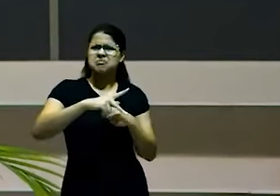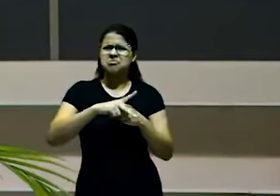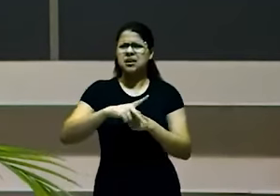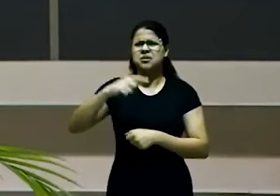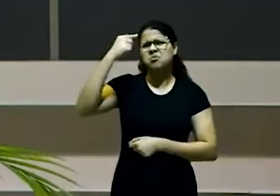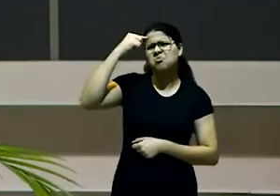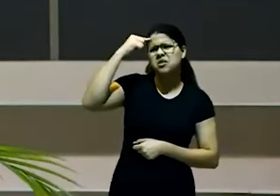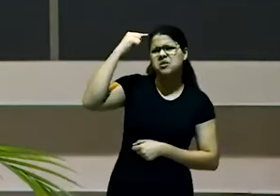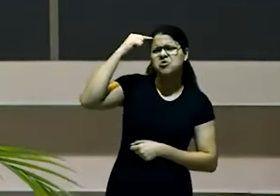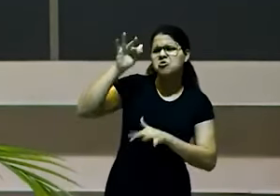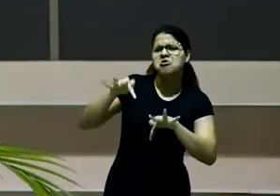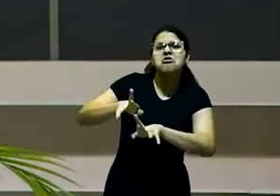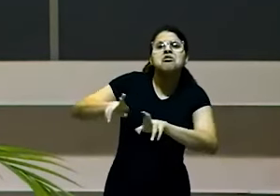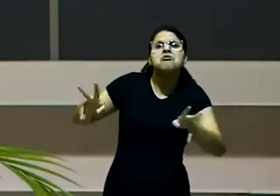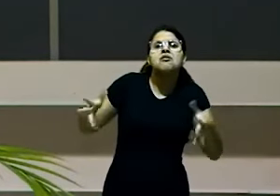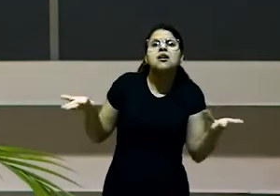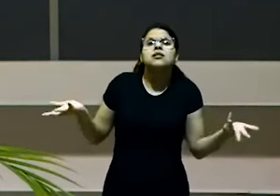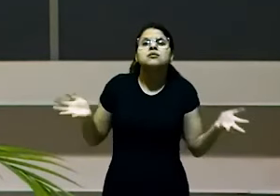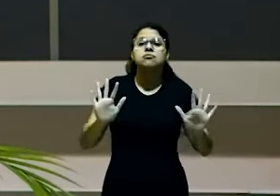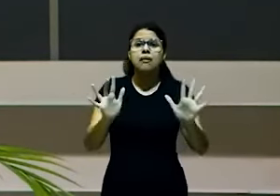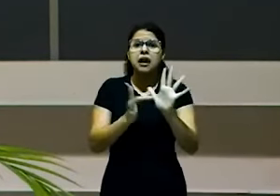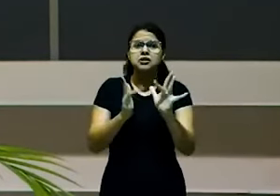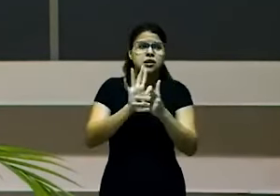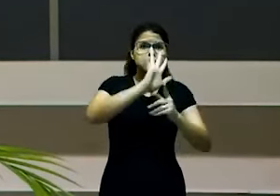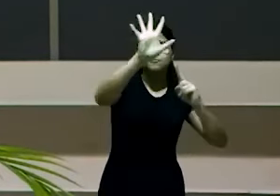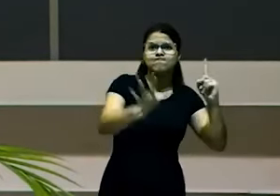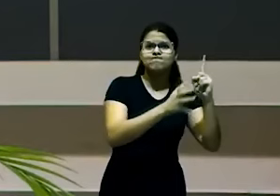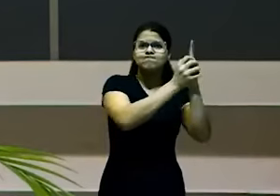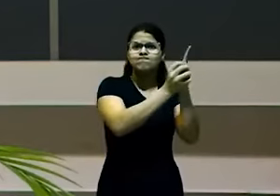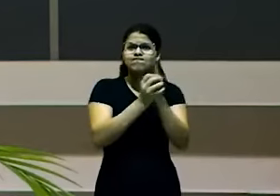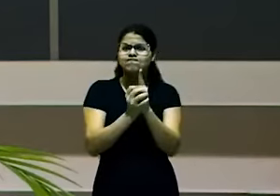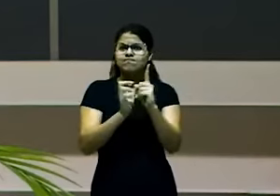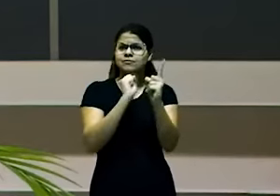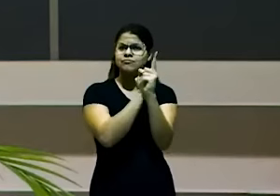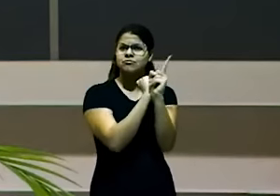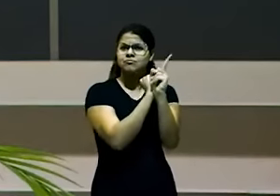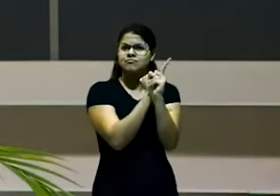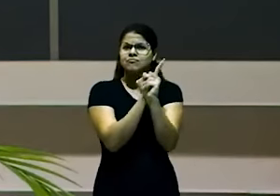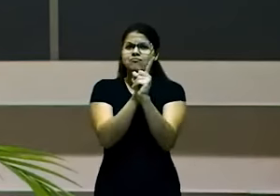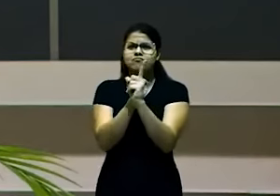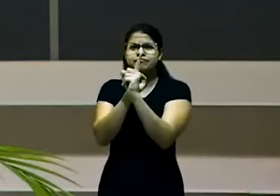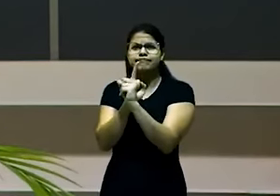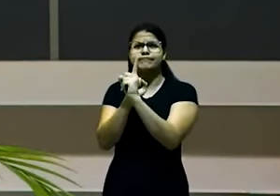e o fim chegou pegaram Jesus levaram